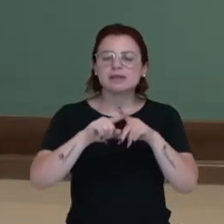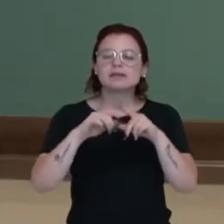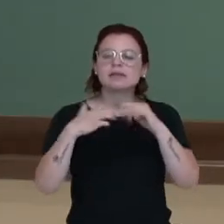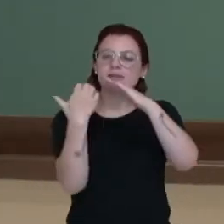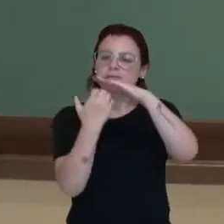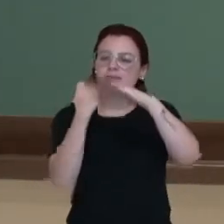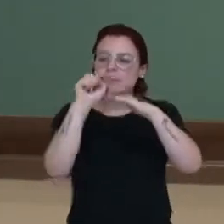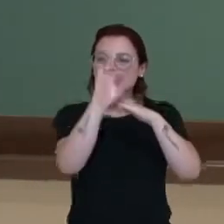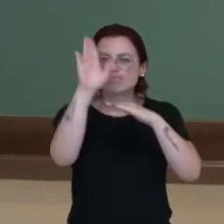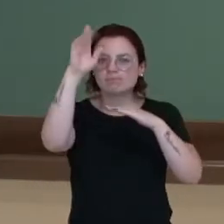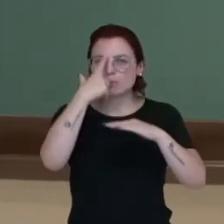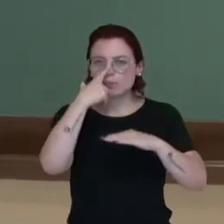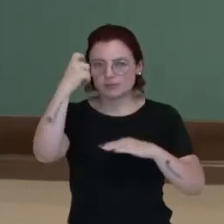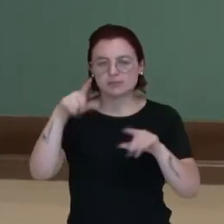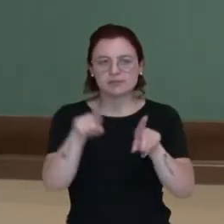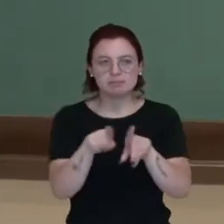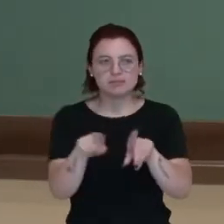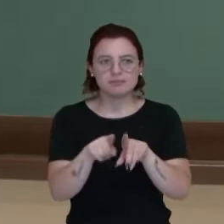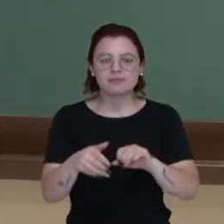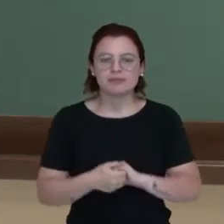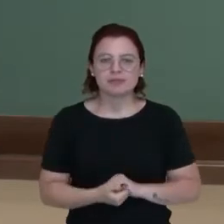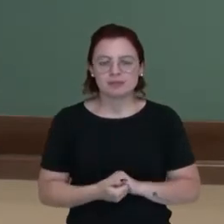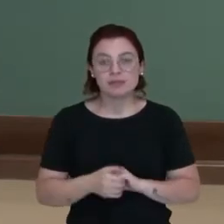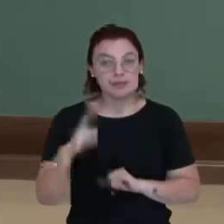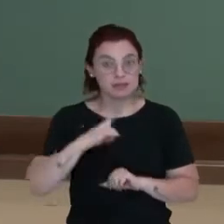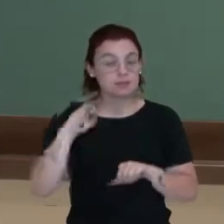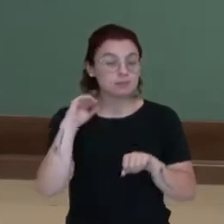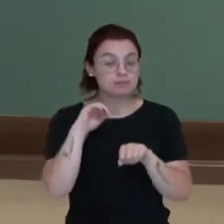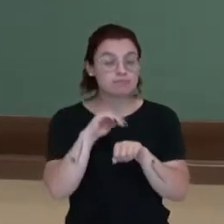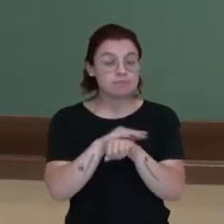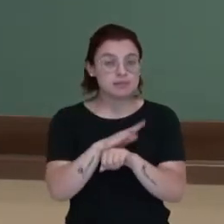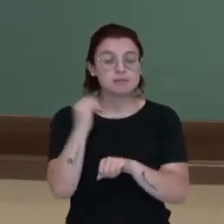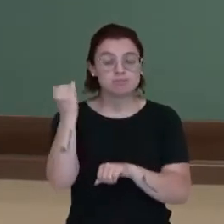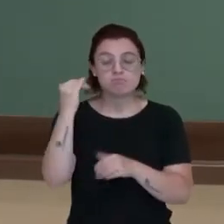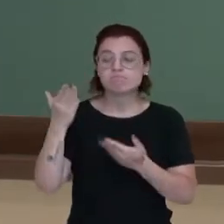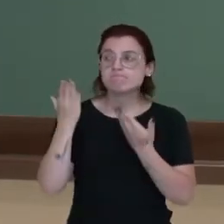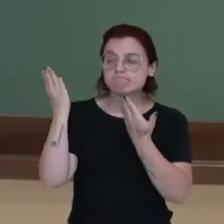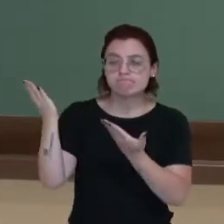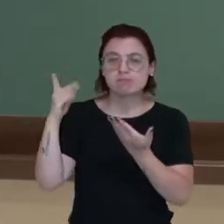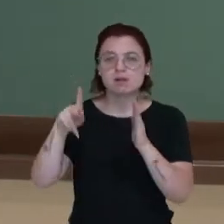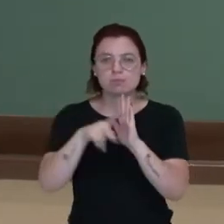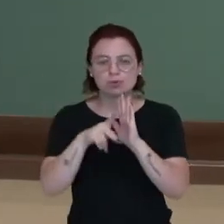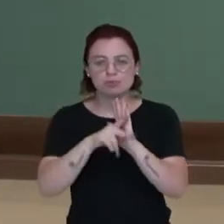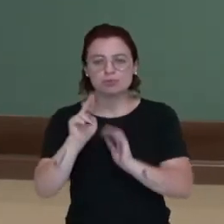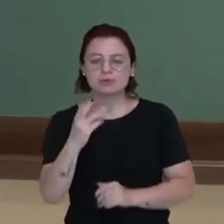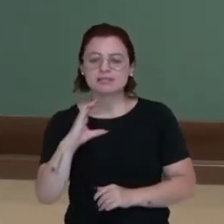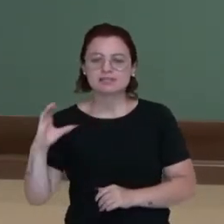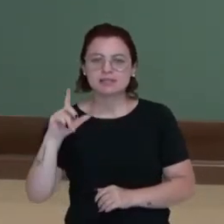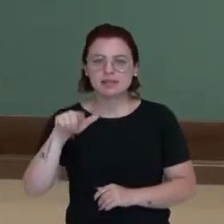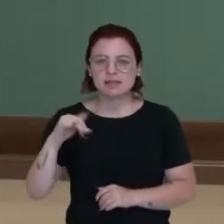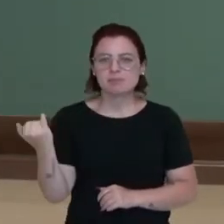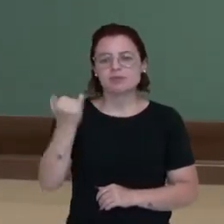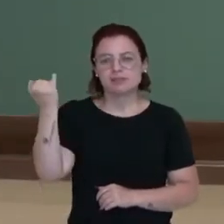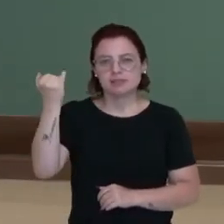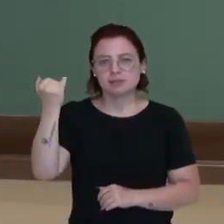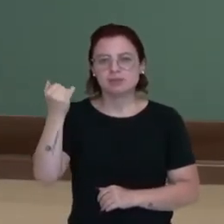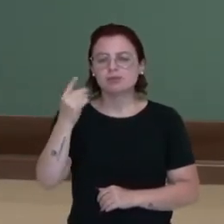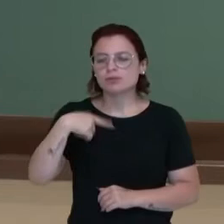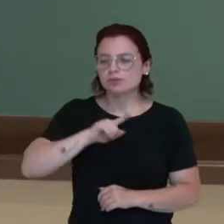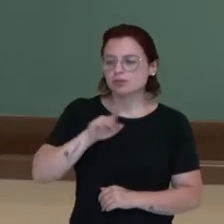as principais fontes deste hidrocarboneto interessante, importante, que é o